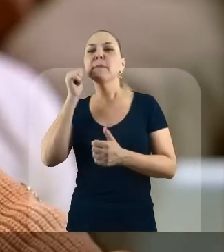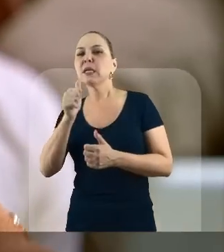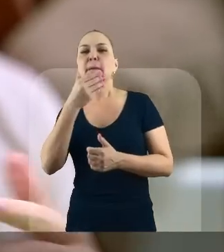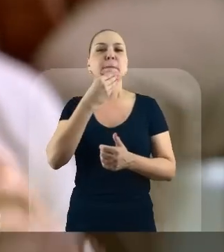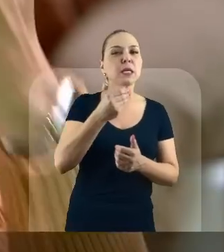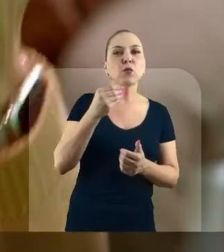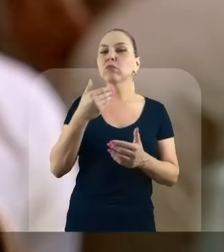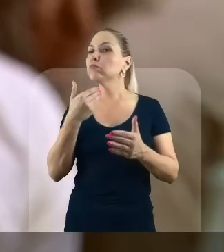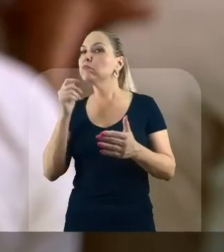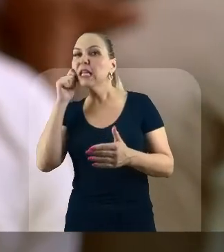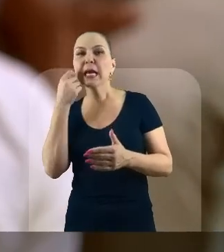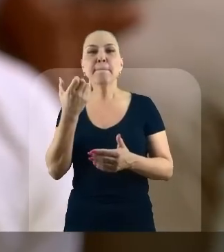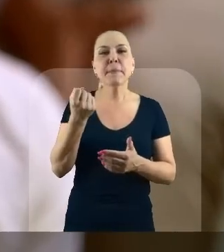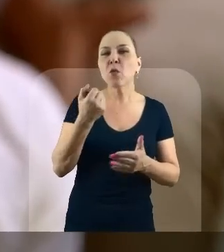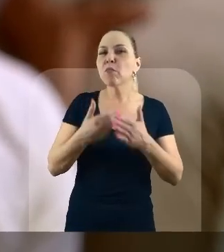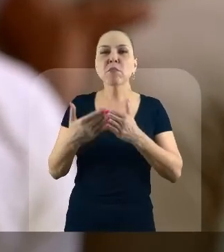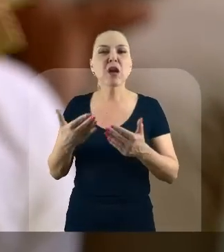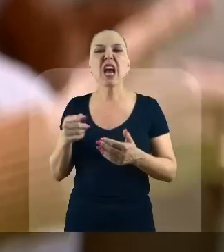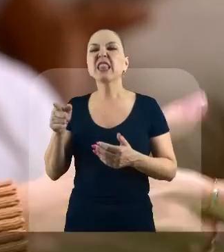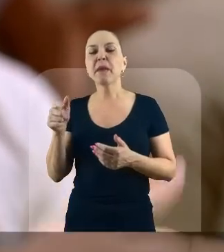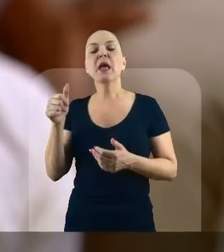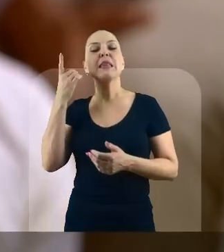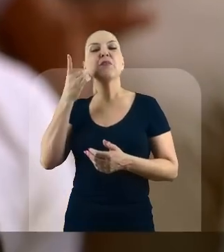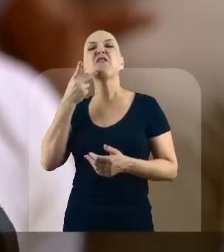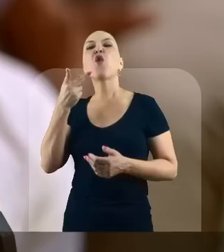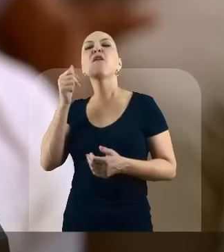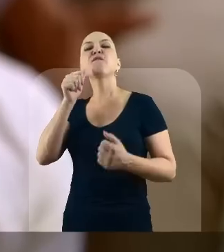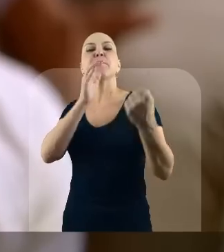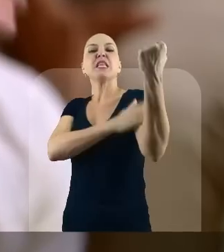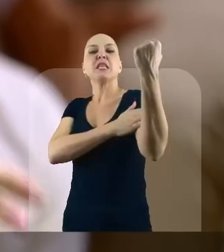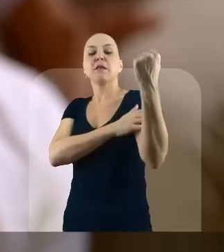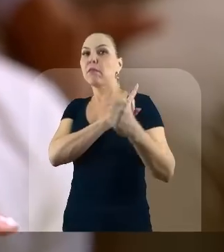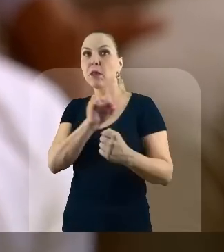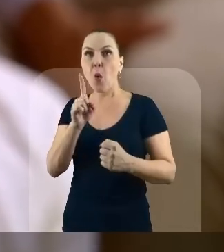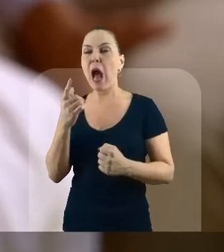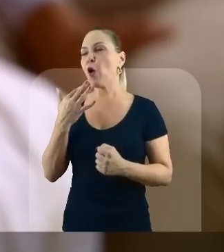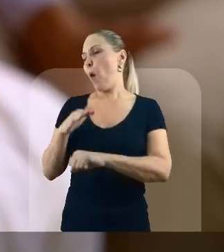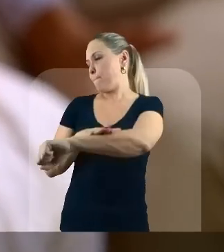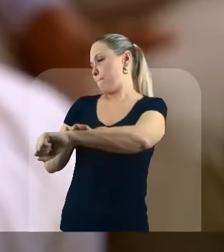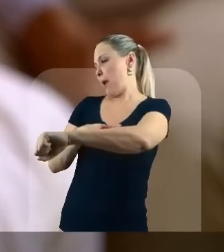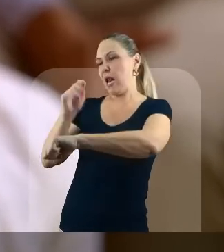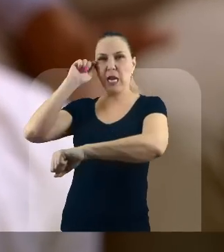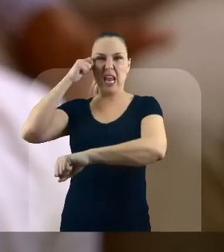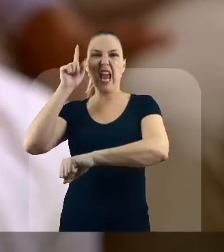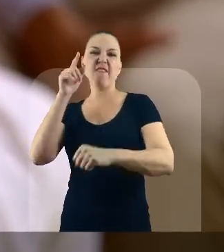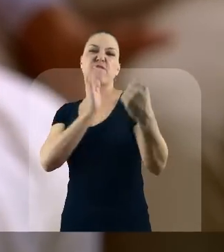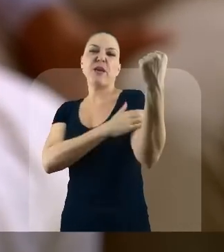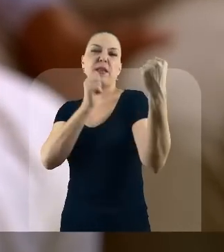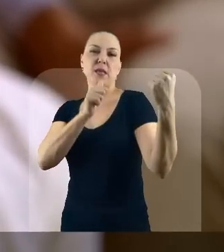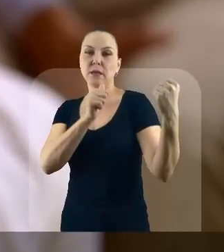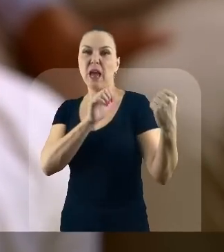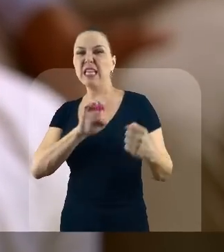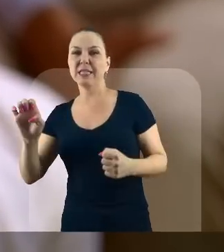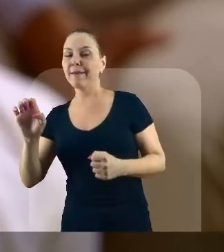meninas, negras ou não. A deputada disse também que ela era feminista, porque ela já deduziu pela cor da pele, pela situação política, deve ser feminista